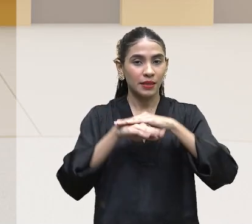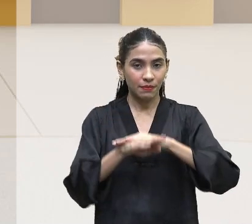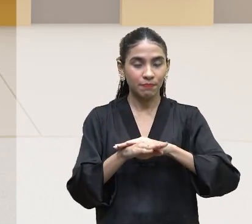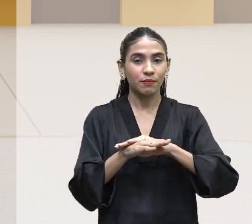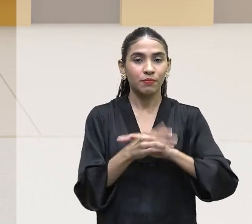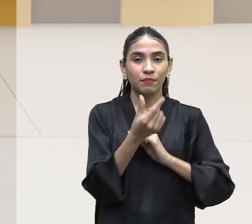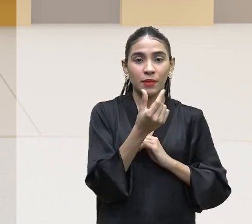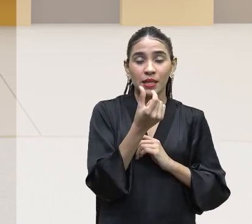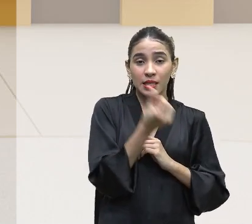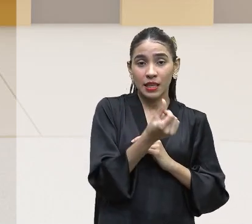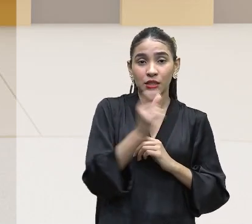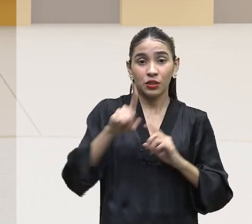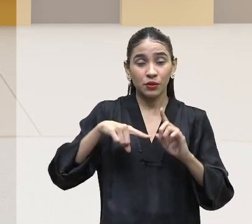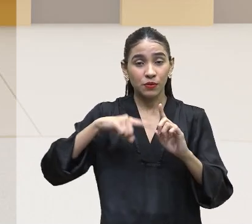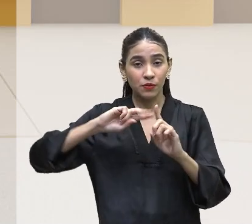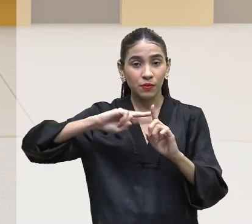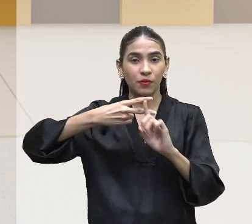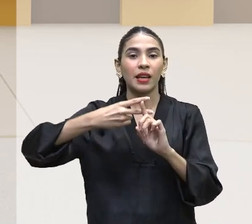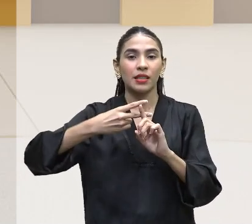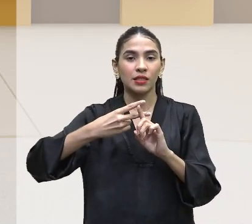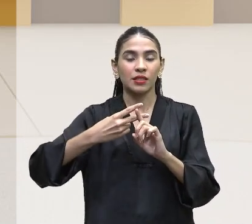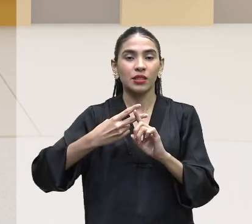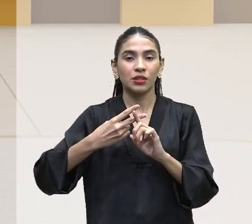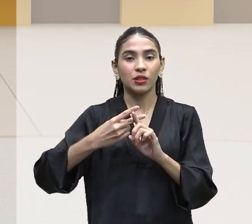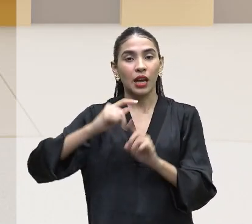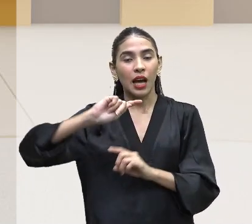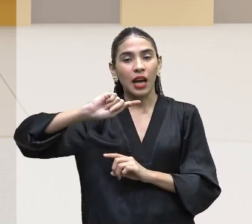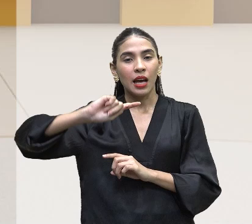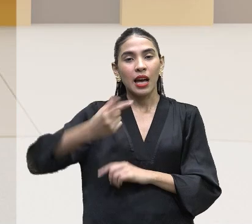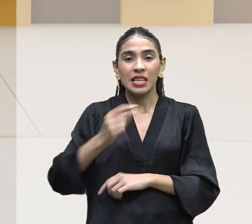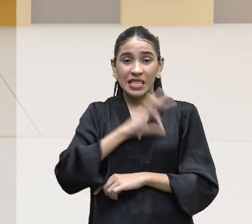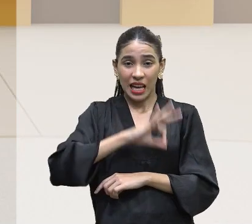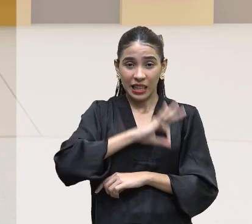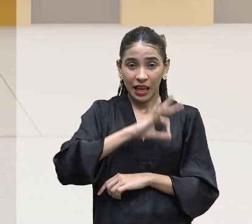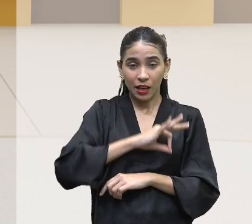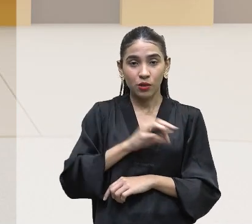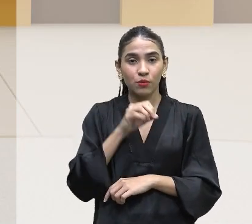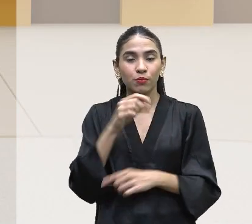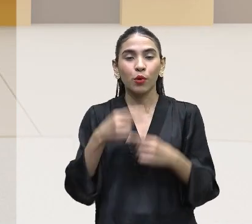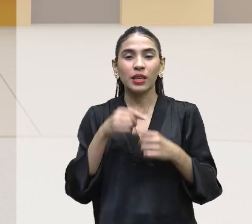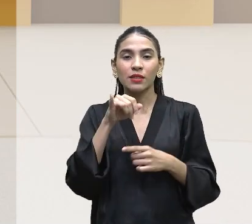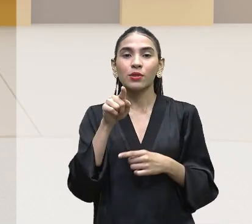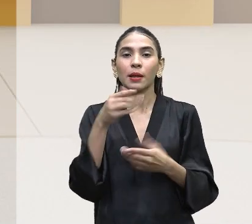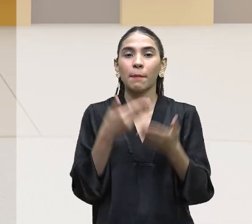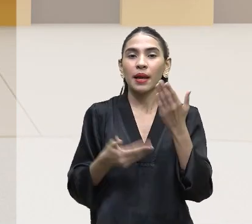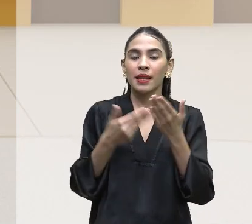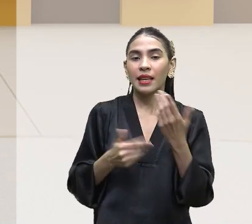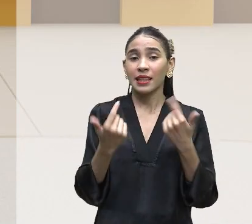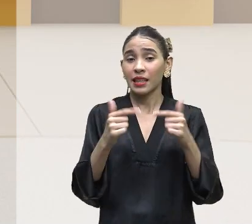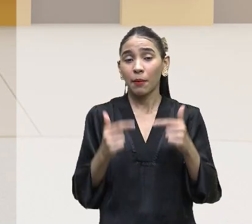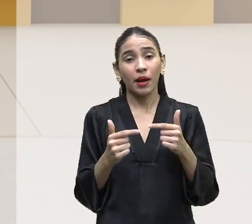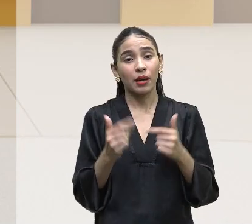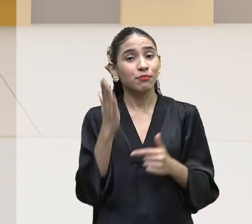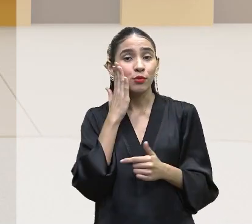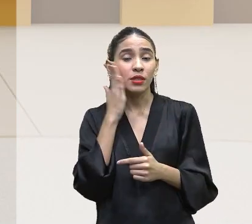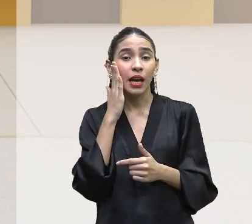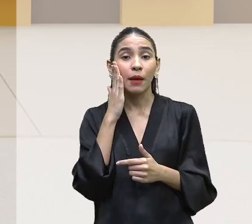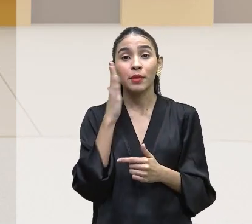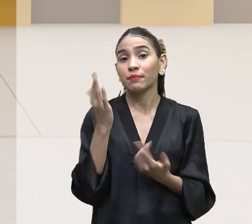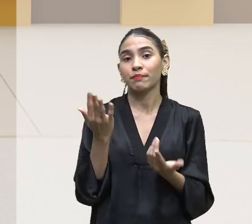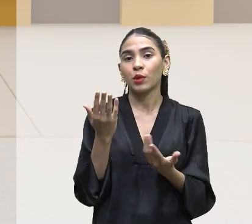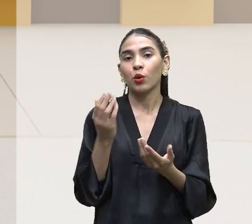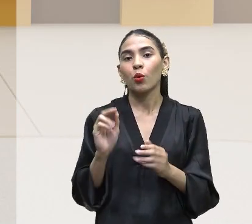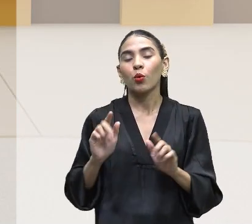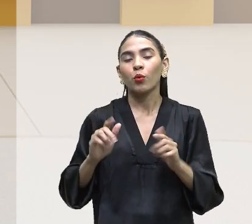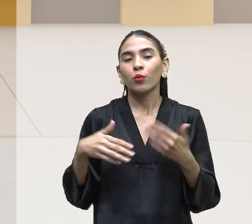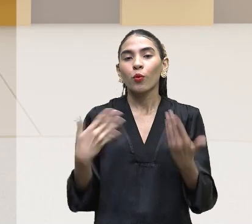seu custo de vida. Porque se você perder o emprego, você não sabe quando você vai conseguir outro. Então, é importante que você tenha